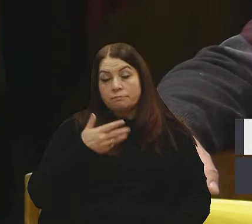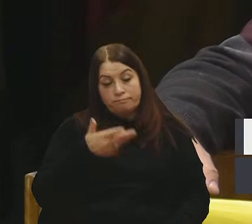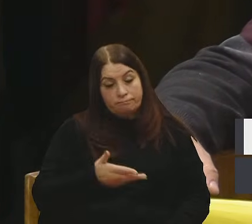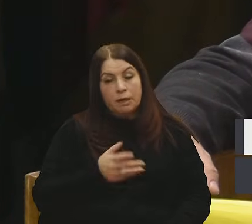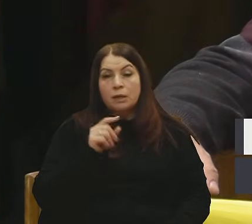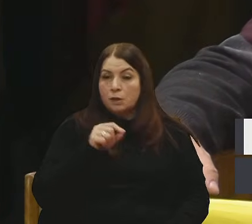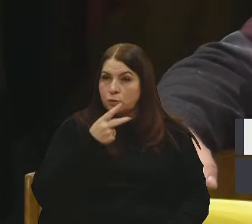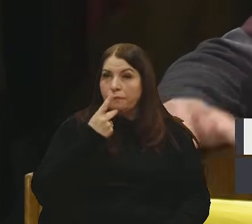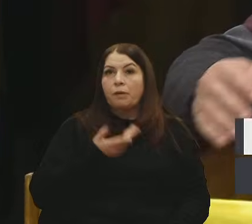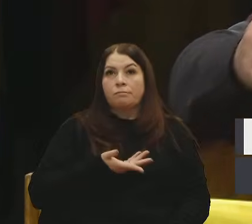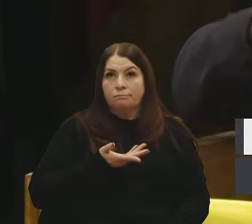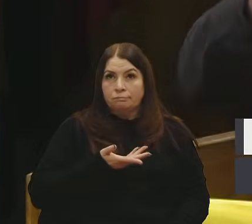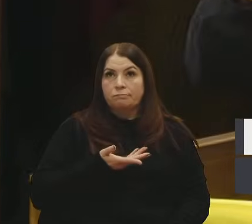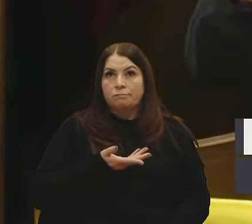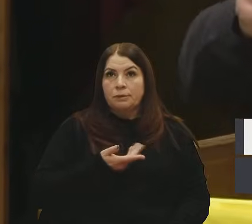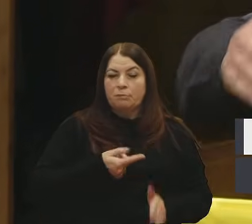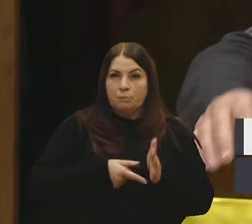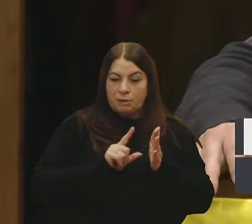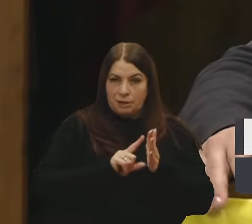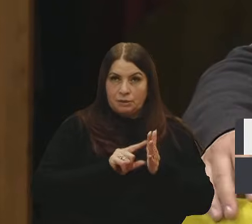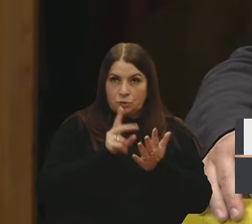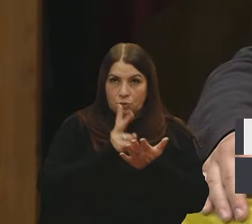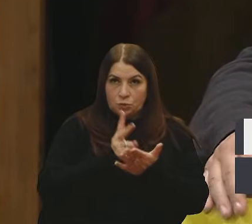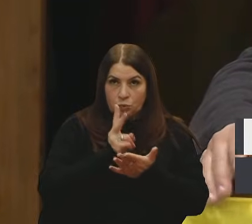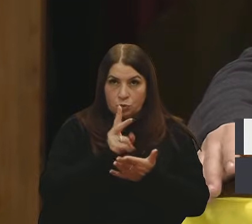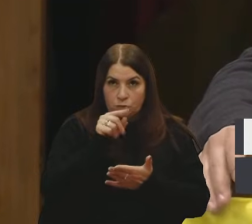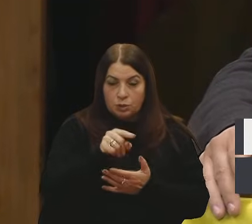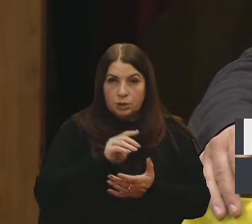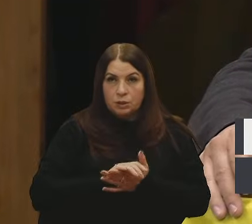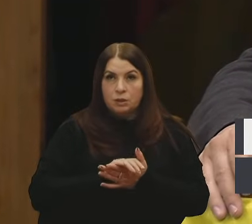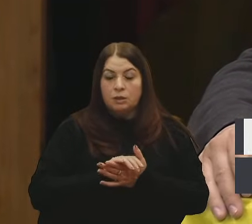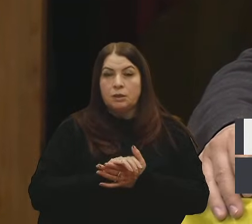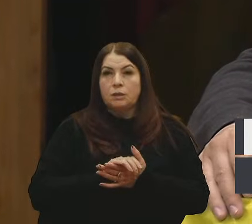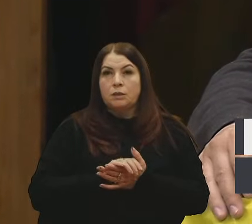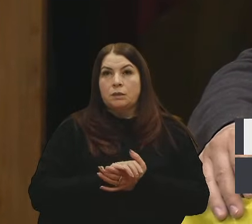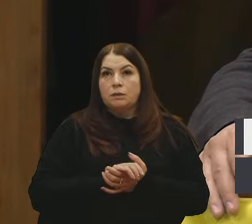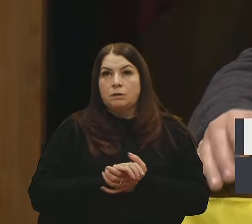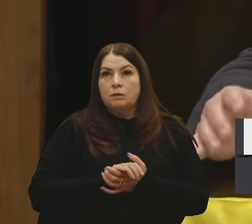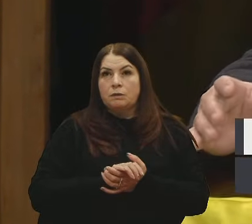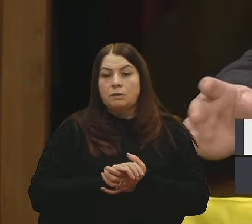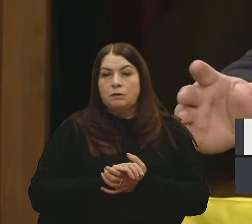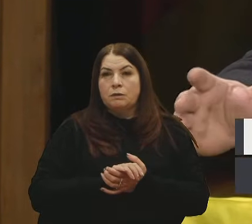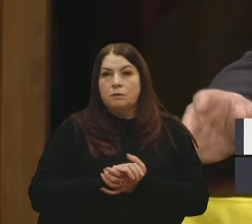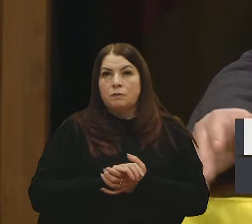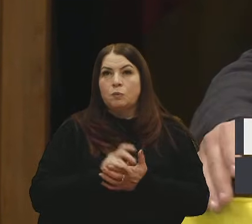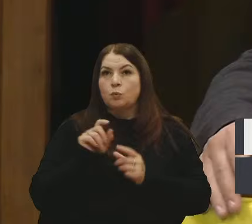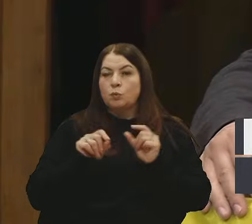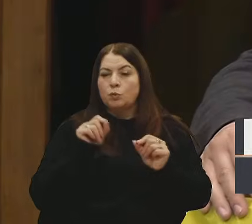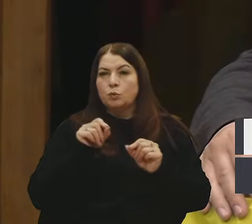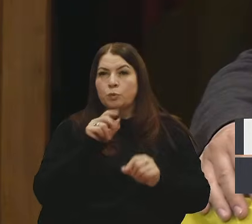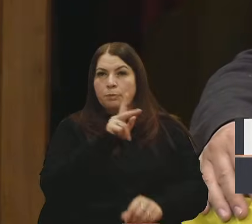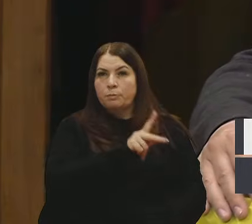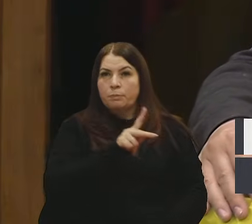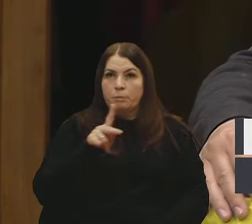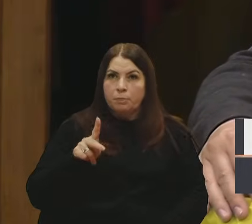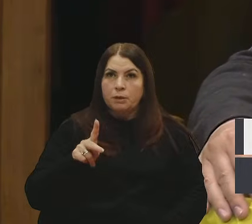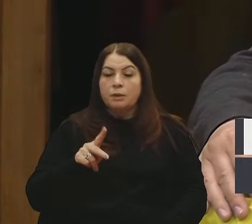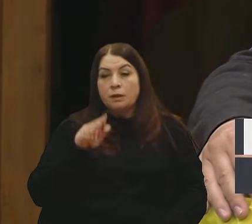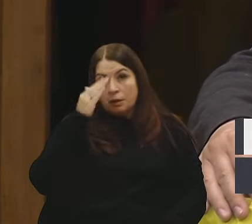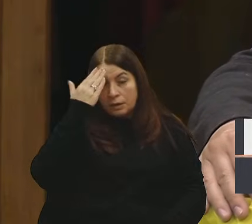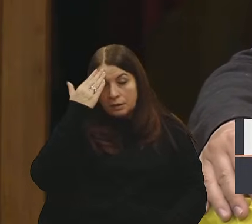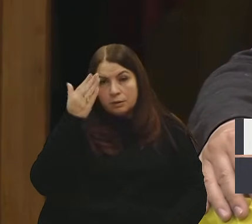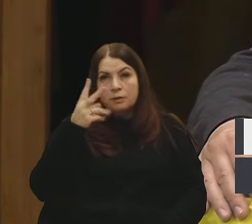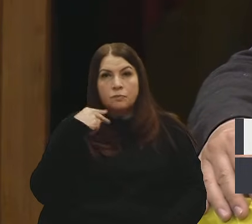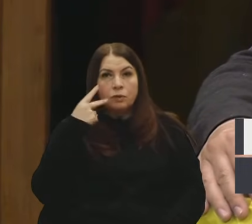que se trata. Mas antes de dar sequência, né, a essa breve abordagem sobre as PPPs, agradecer ao